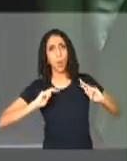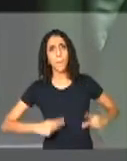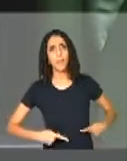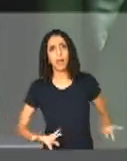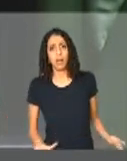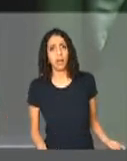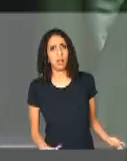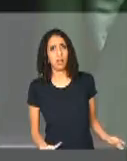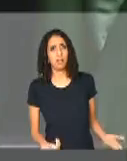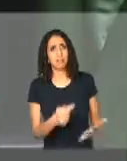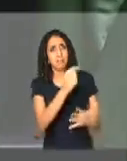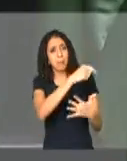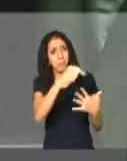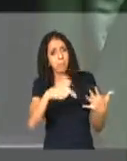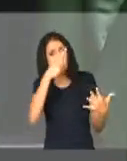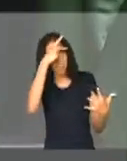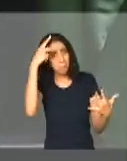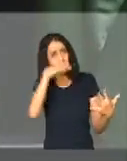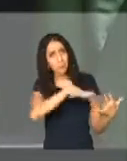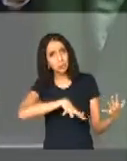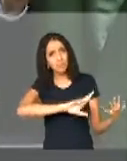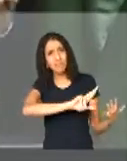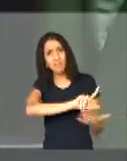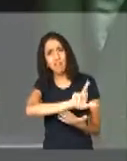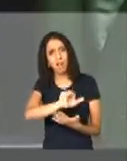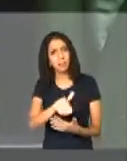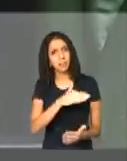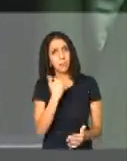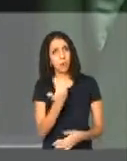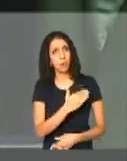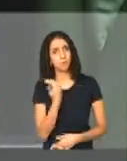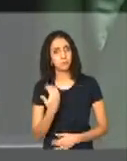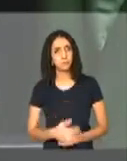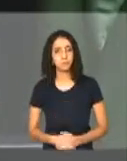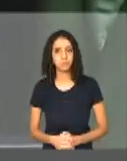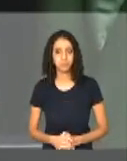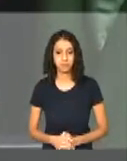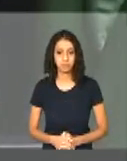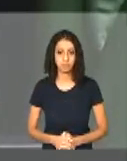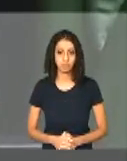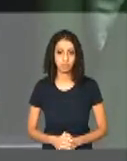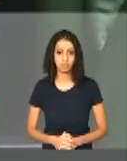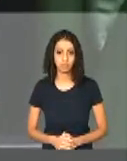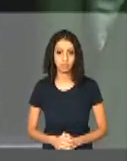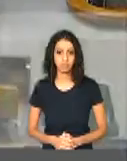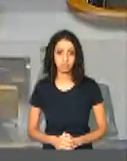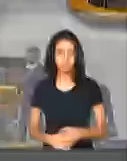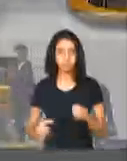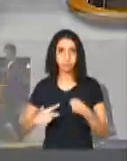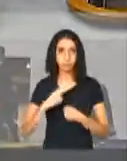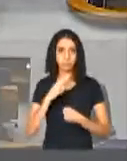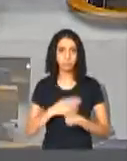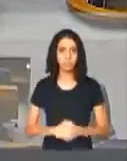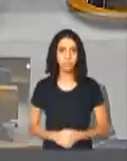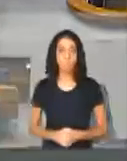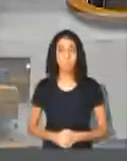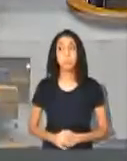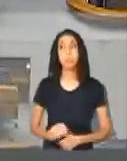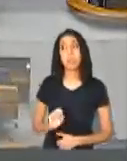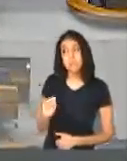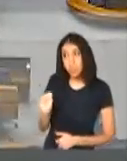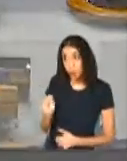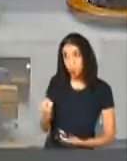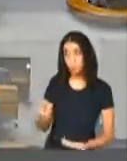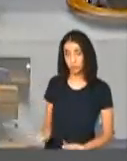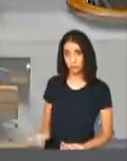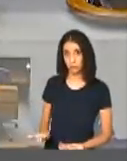Camila, Fernanda, Adriano, Maria de Lourdes e tantos. Deputado, eu cumprirei segundos. Eu vou